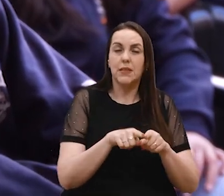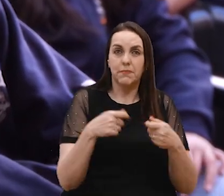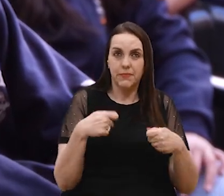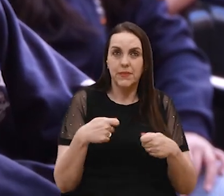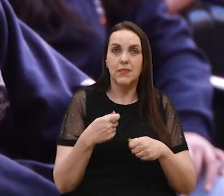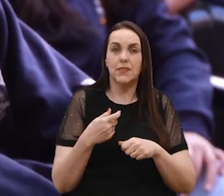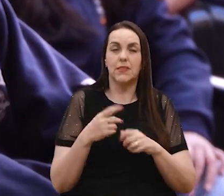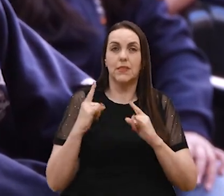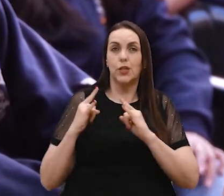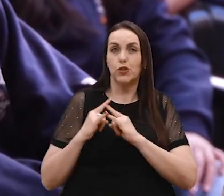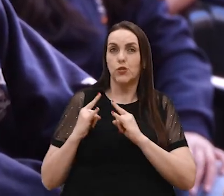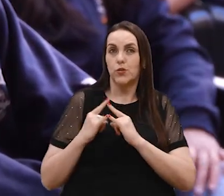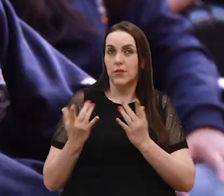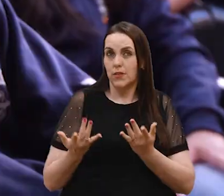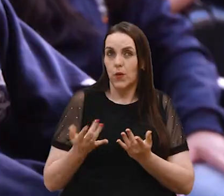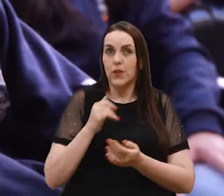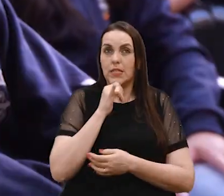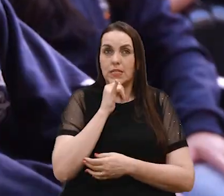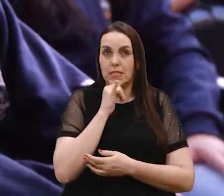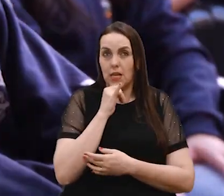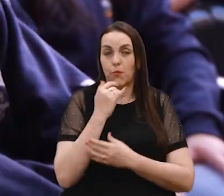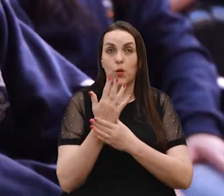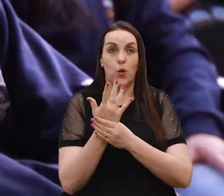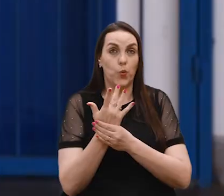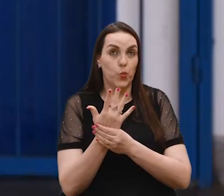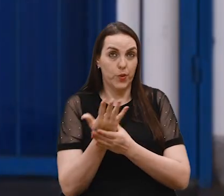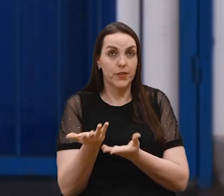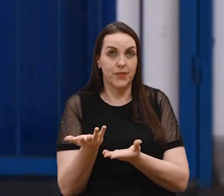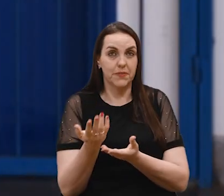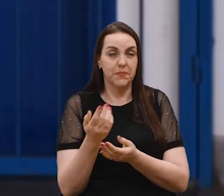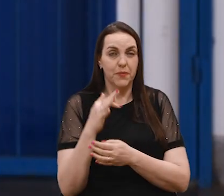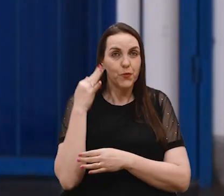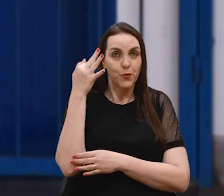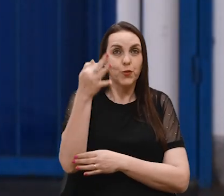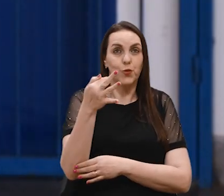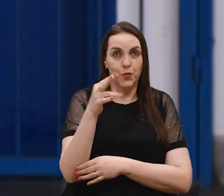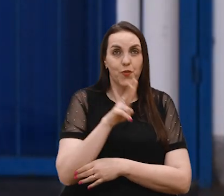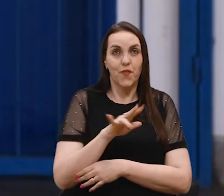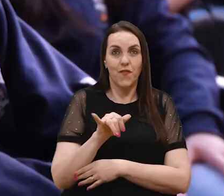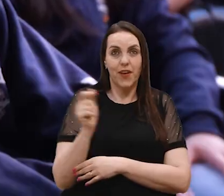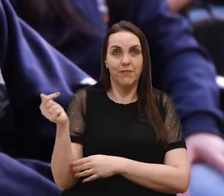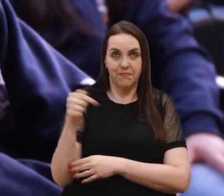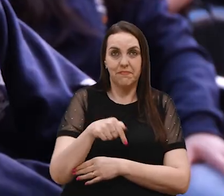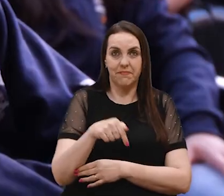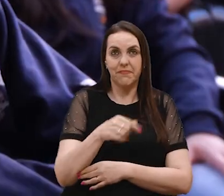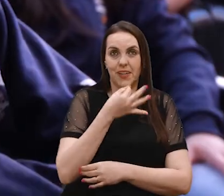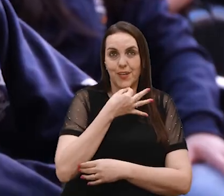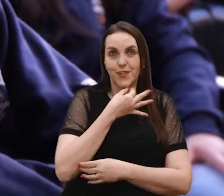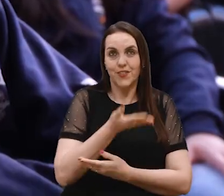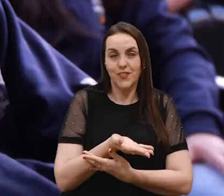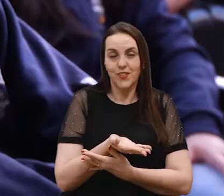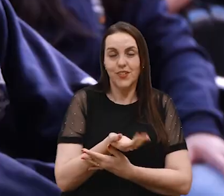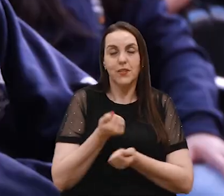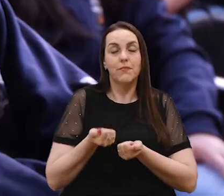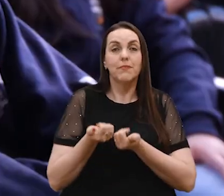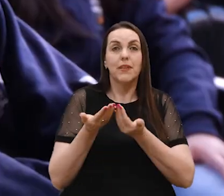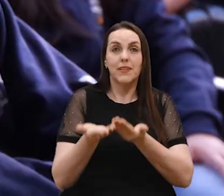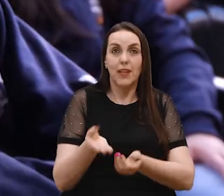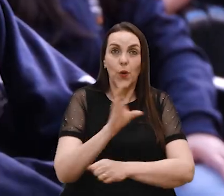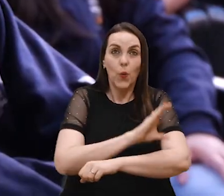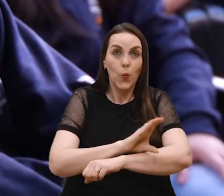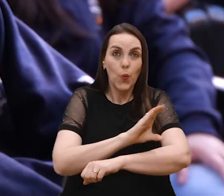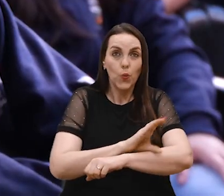com instituições como, por exemplo, a Universidade Federal, que teremos em Caxias do Sul, para que disponibilize curso para